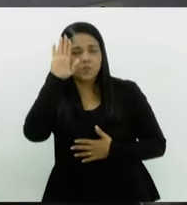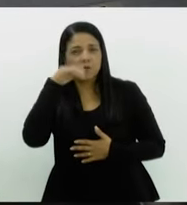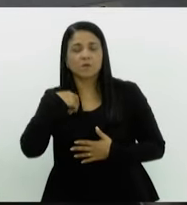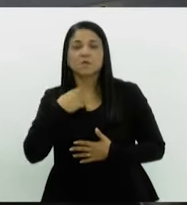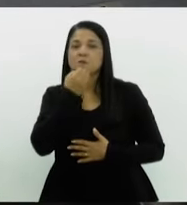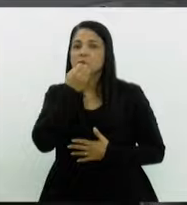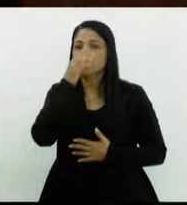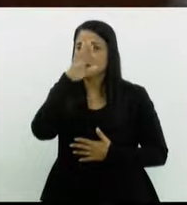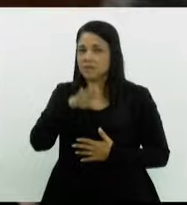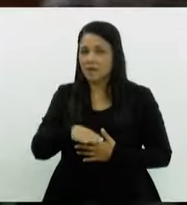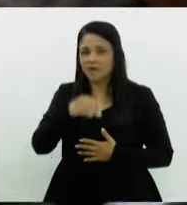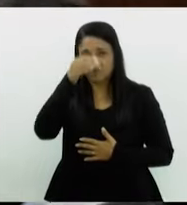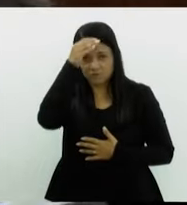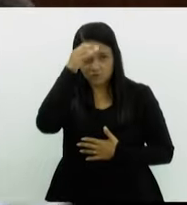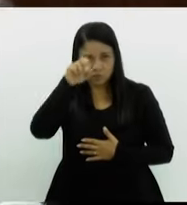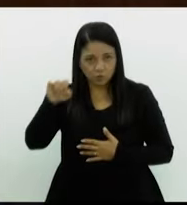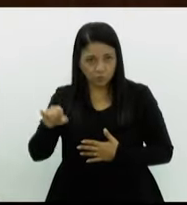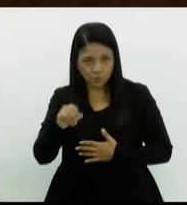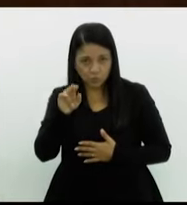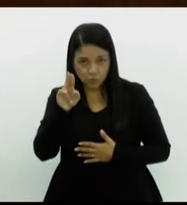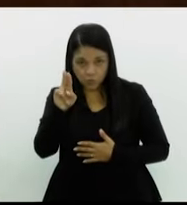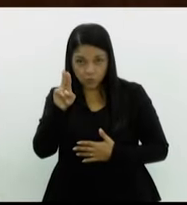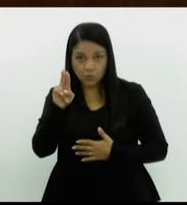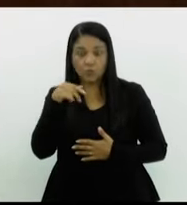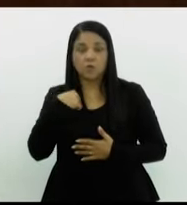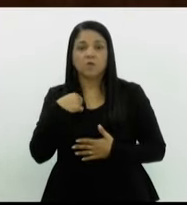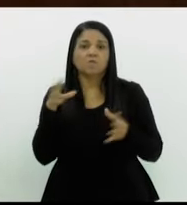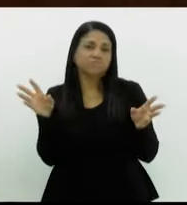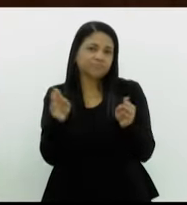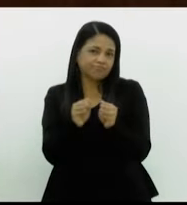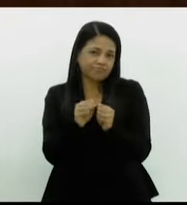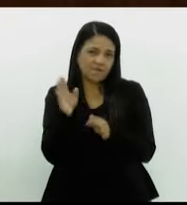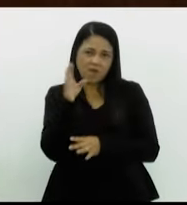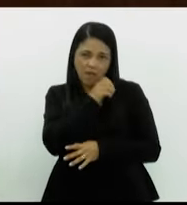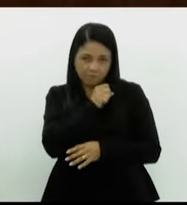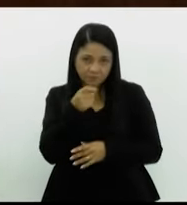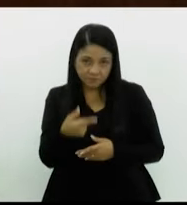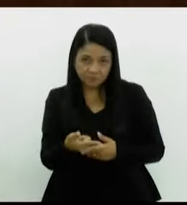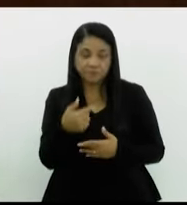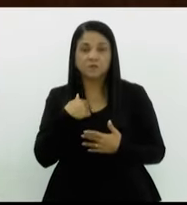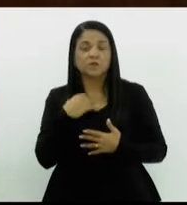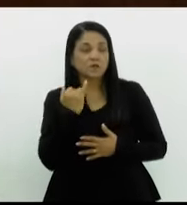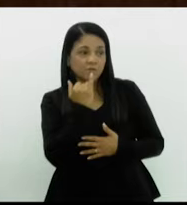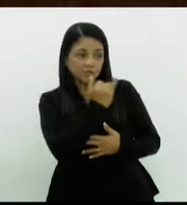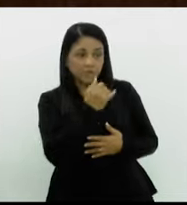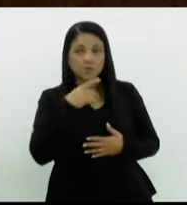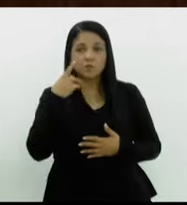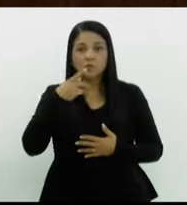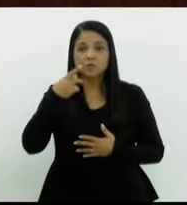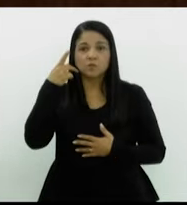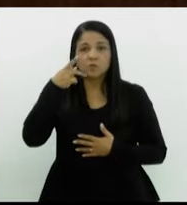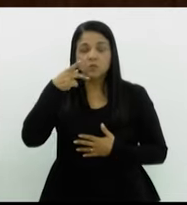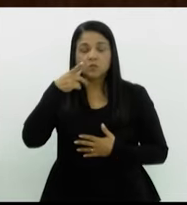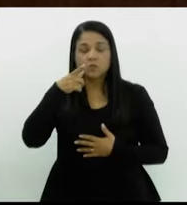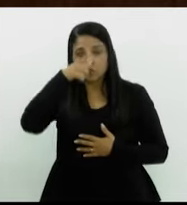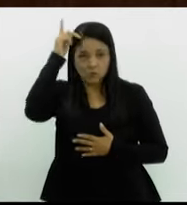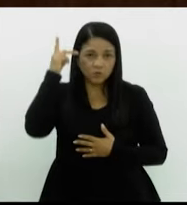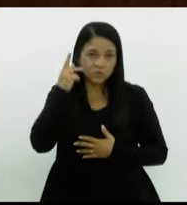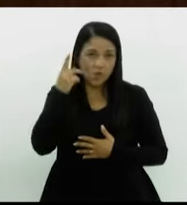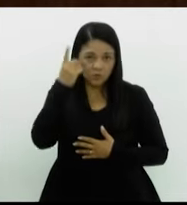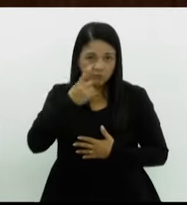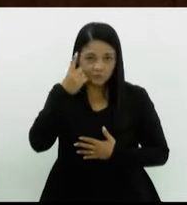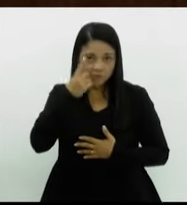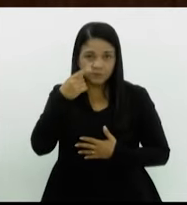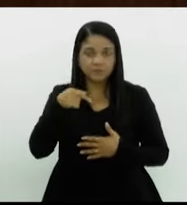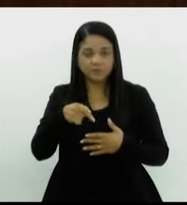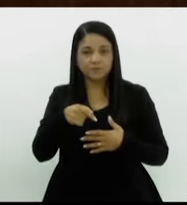tarde. Vou ser breve aqui, rápido. Primeiro, eu queria dizer ao deputado Luiz Paulo a honra que é para mim fazer